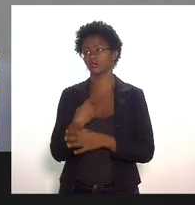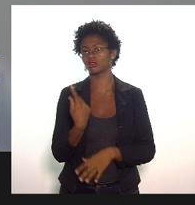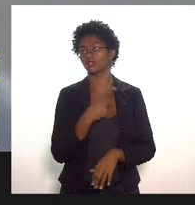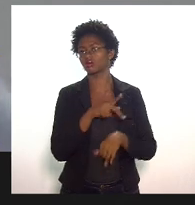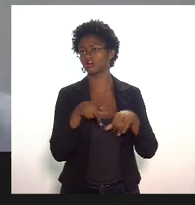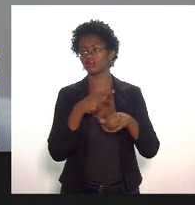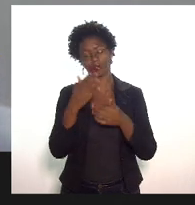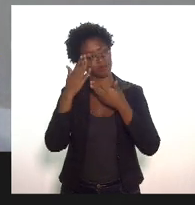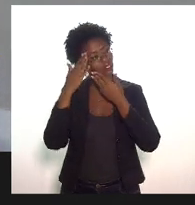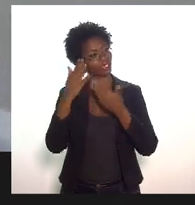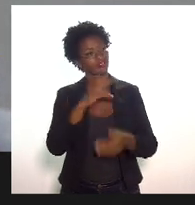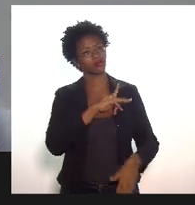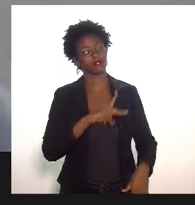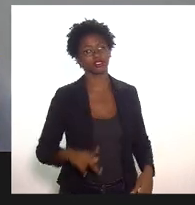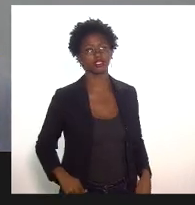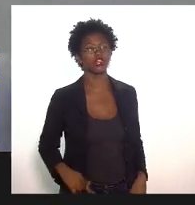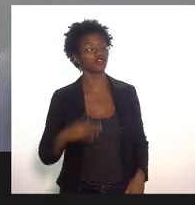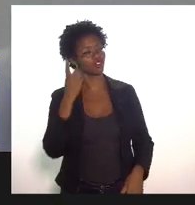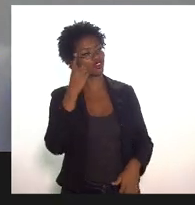obrigado, presidente, a todos os deputados aí.